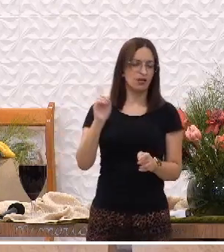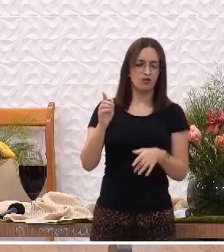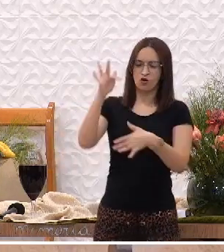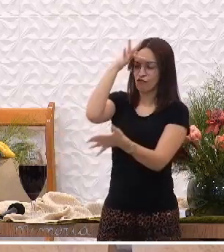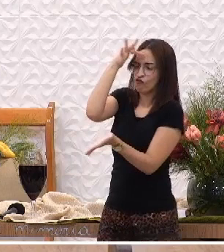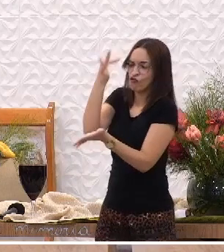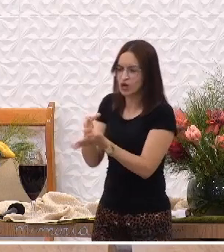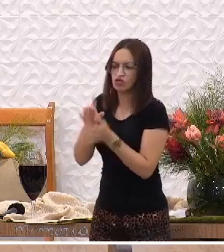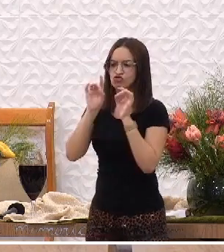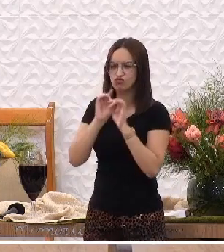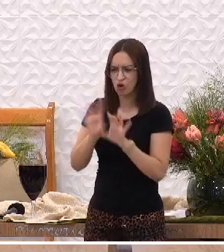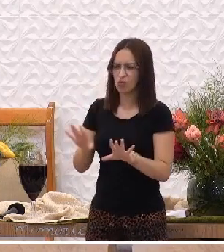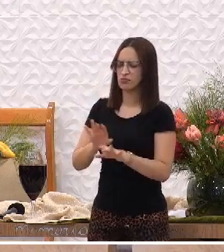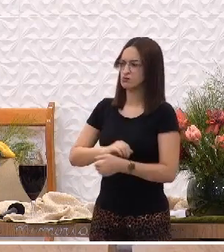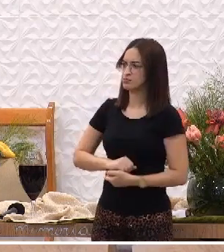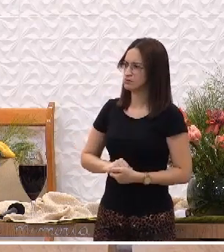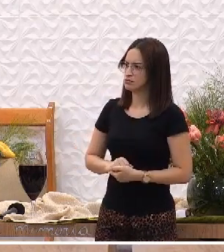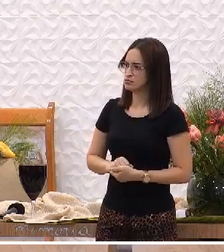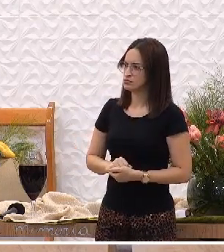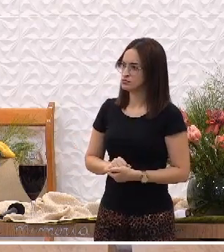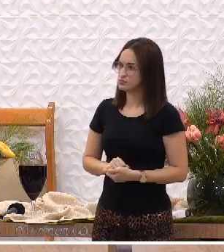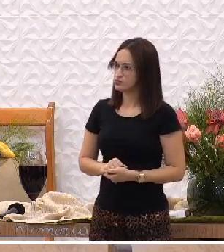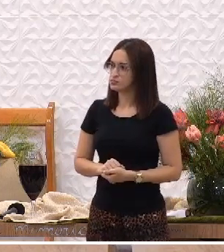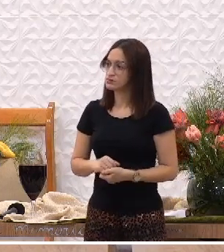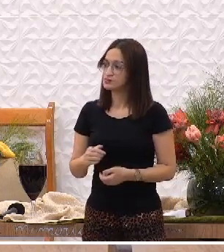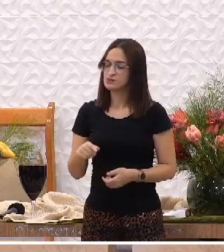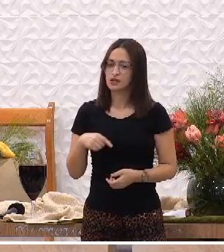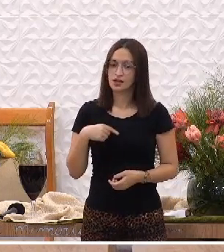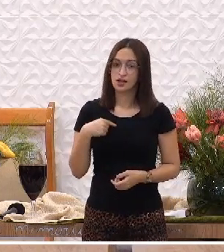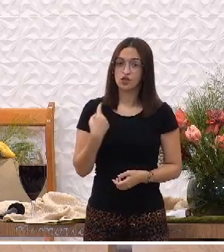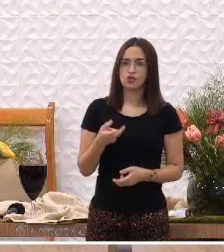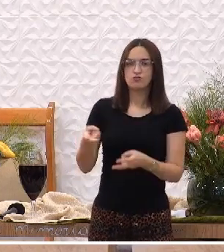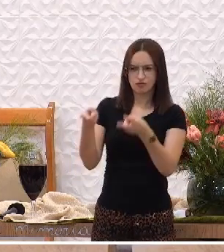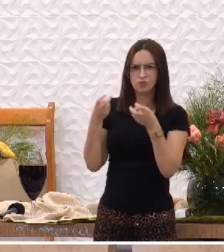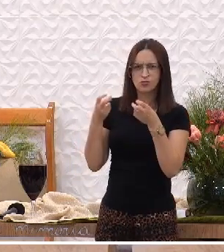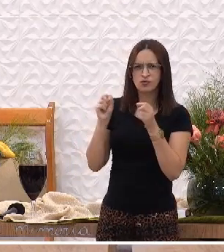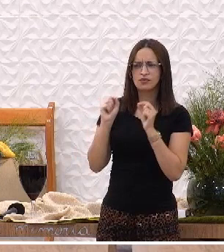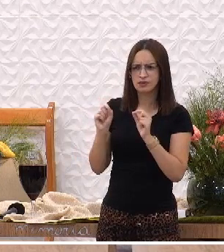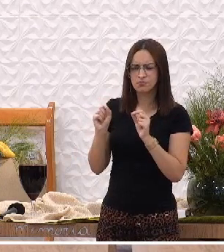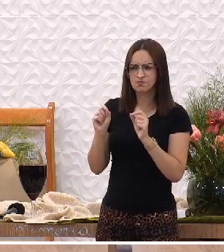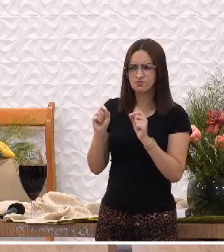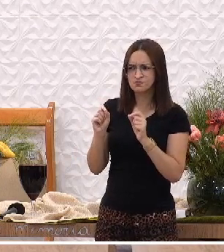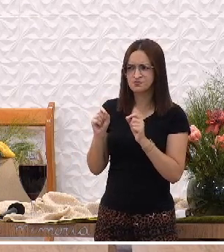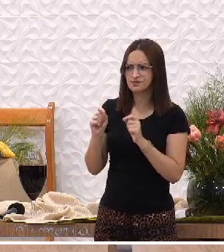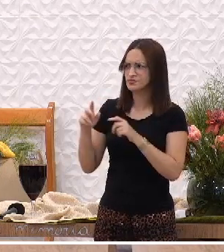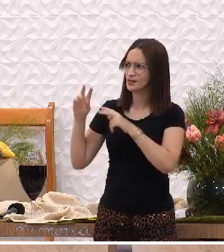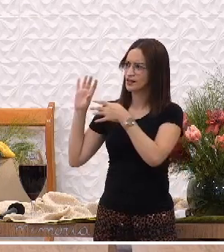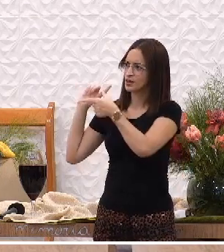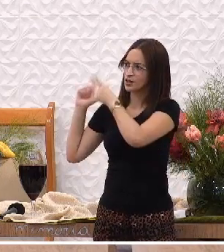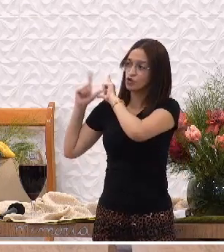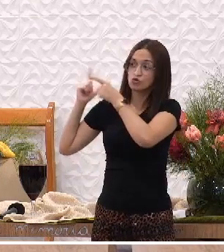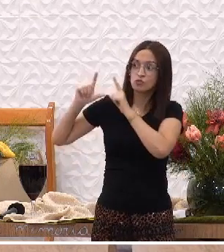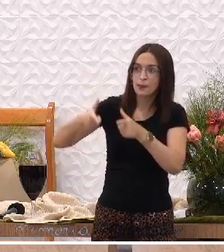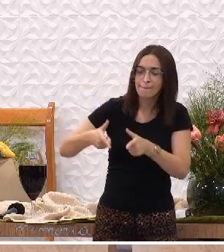é superior à autoridade da tradição. E aqui fica uma observação que a tradição ela pode nos ajudar a entender as